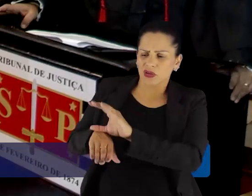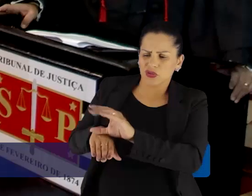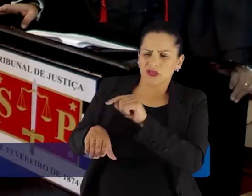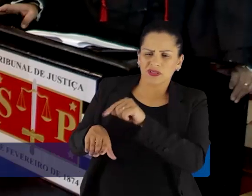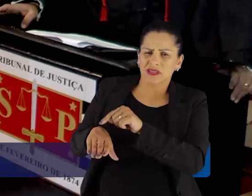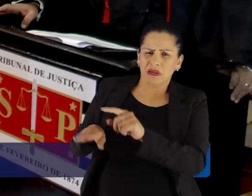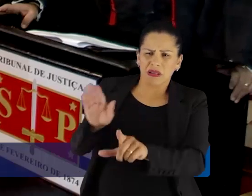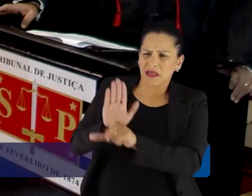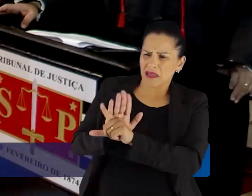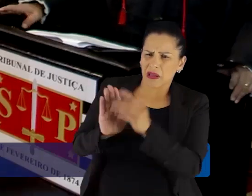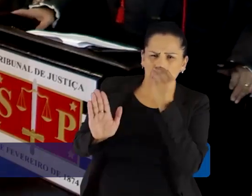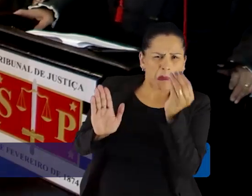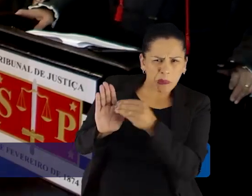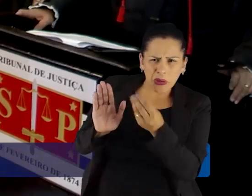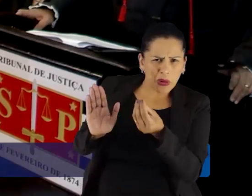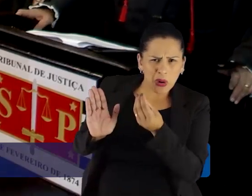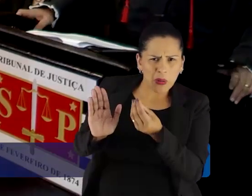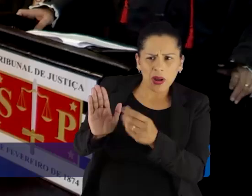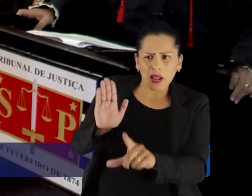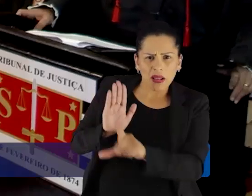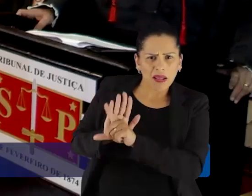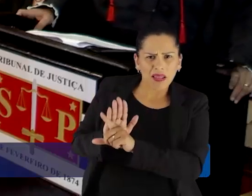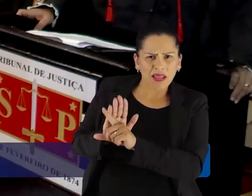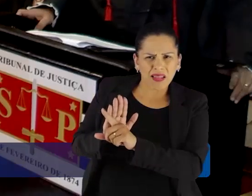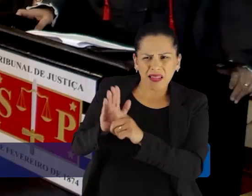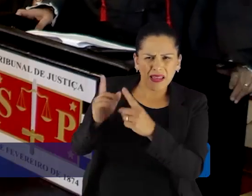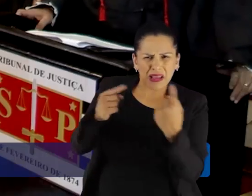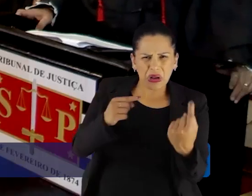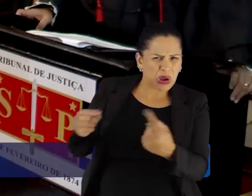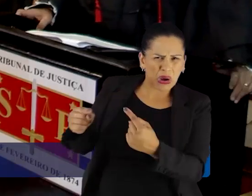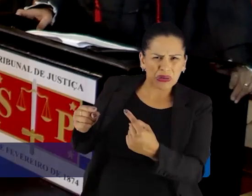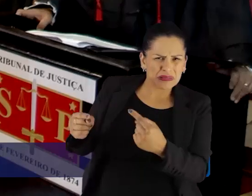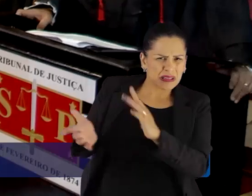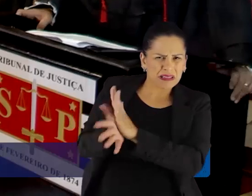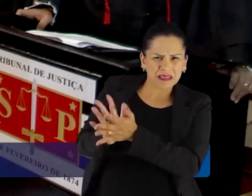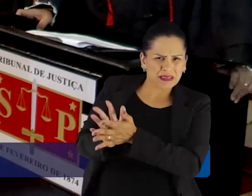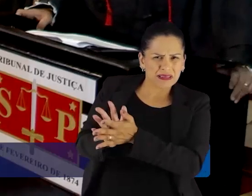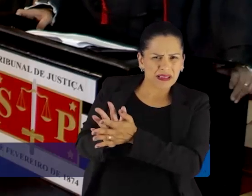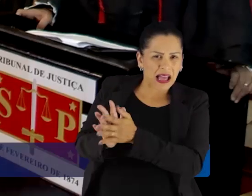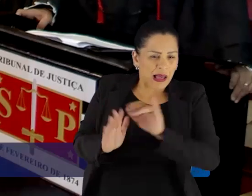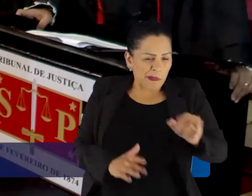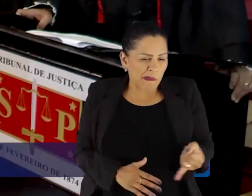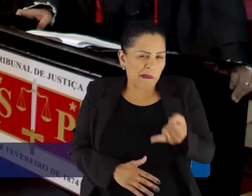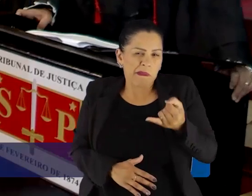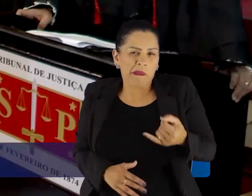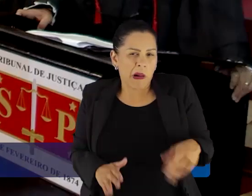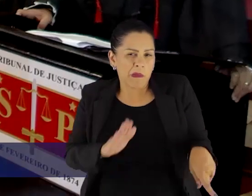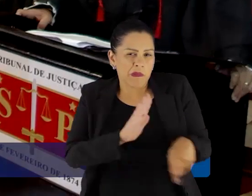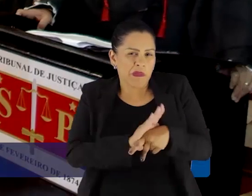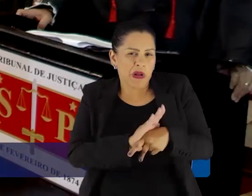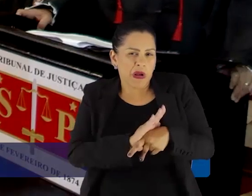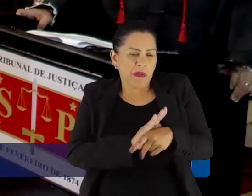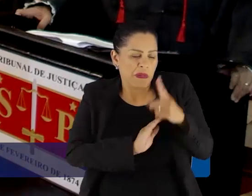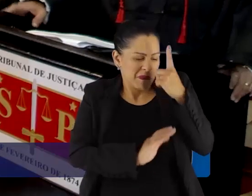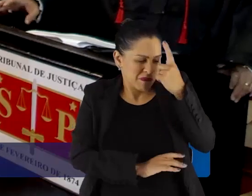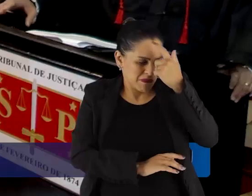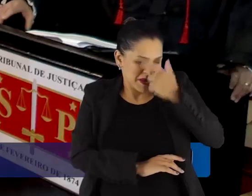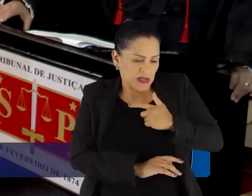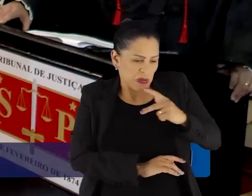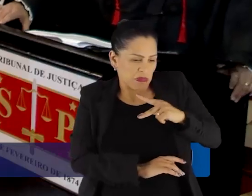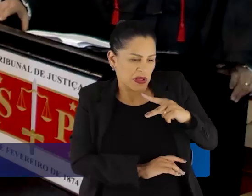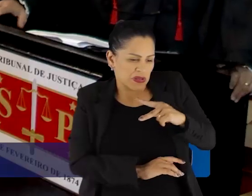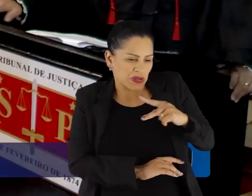as leis existentes para serem violadas tudo em proveito de indivíduos e oligarquias